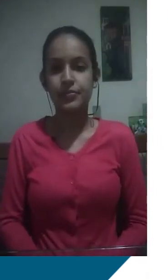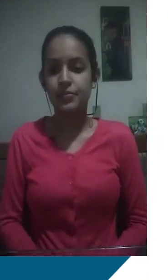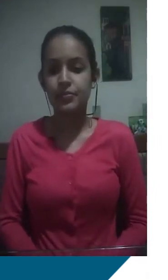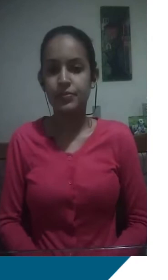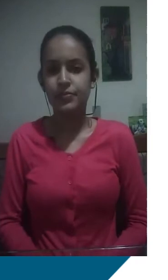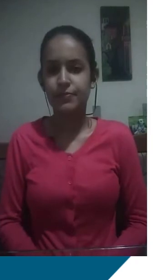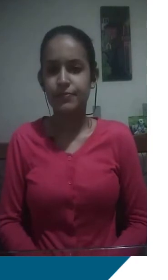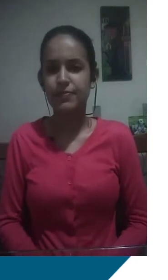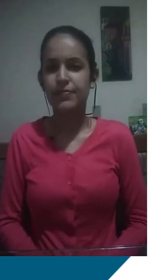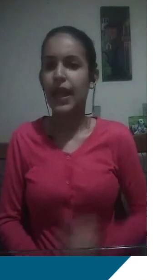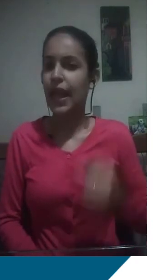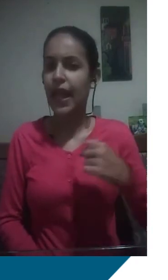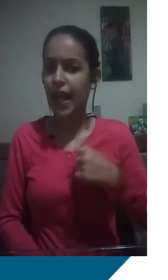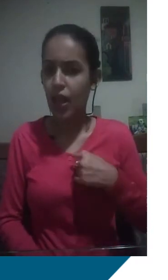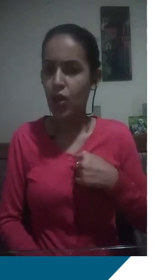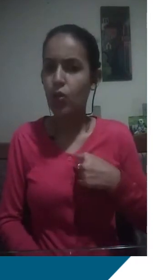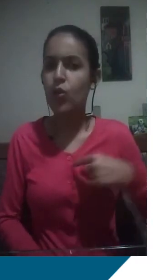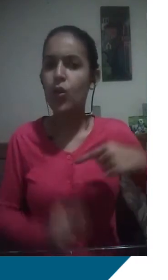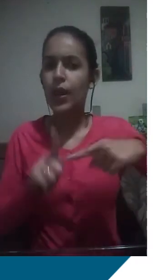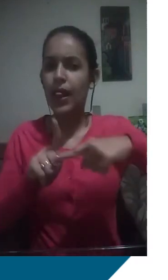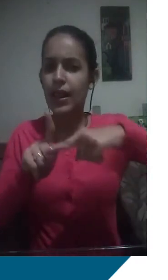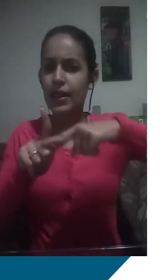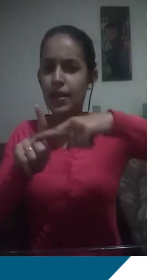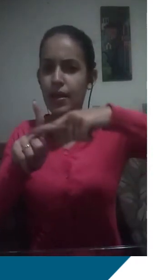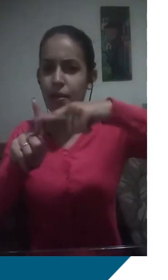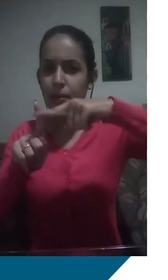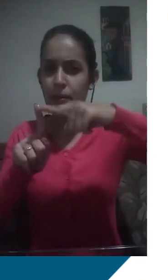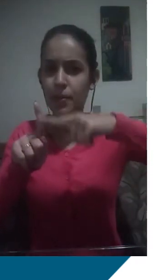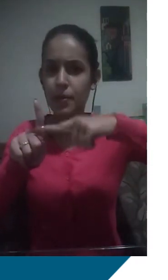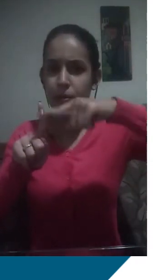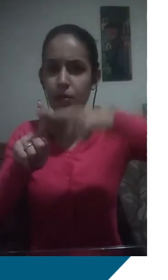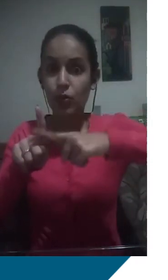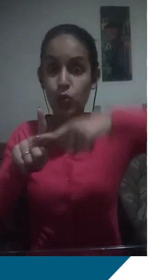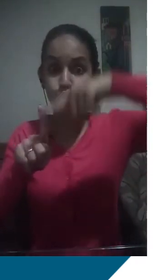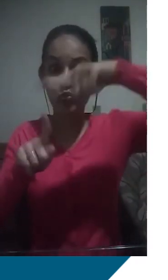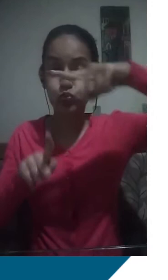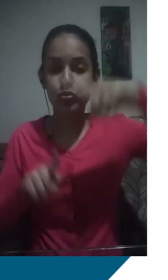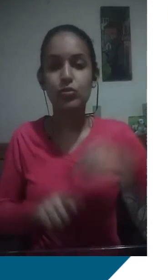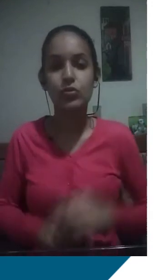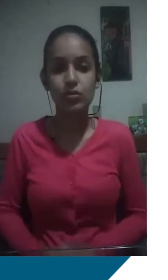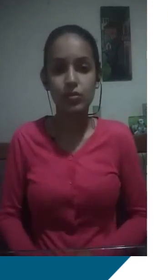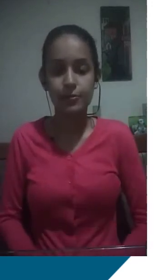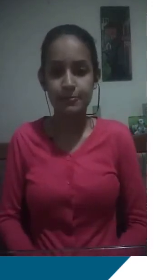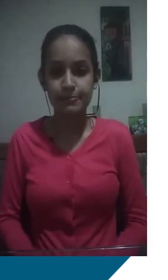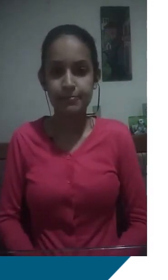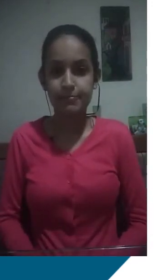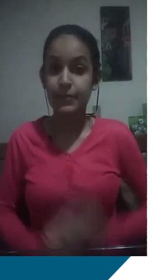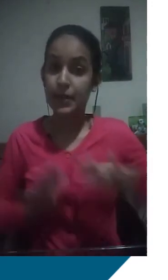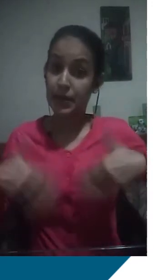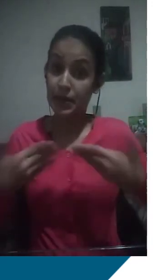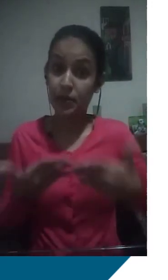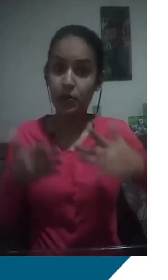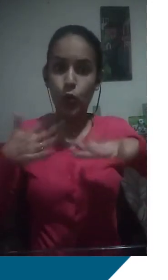Aí eu vou e aqueço essa barra, eu aumento a temperatura dessa barra. Conforme a gente viu, as moléculas dela vão vibrar mais e vão